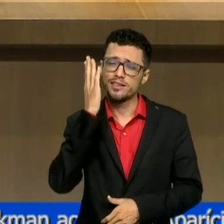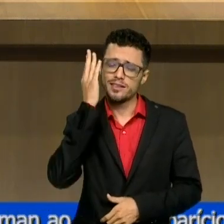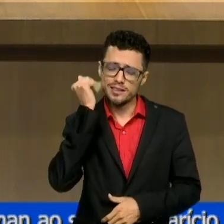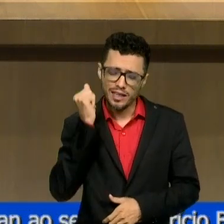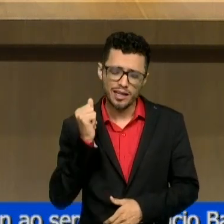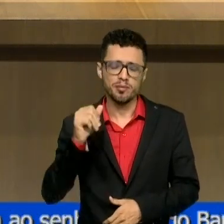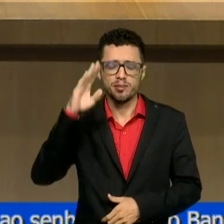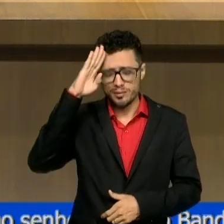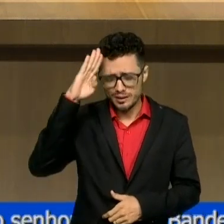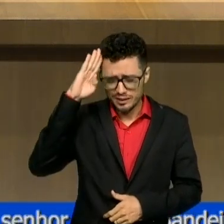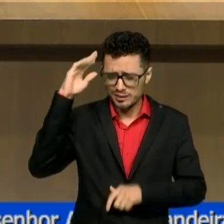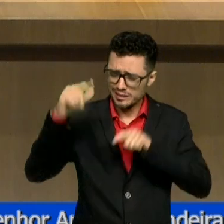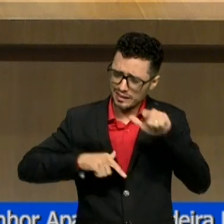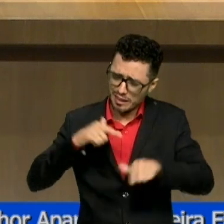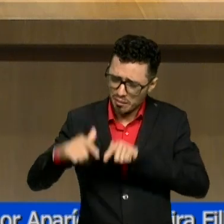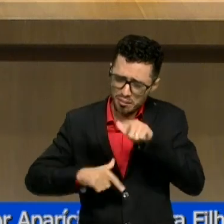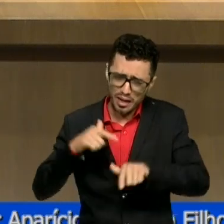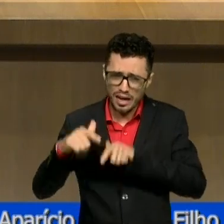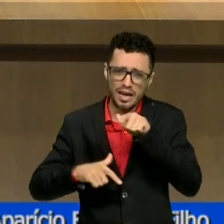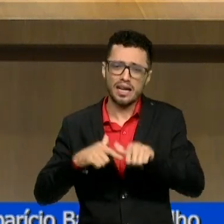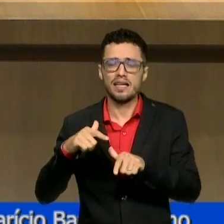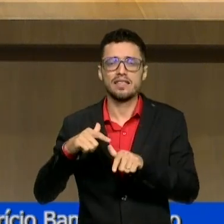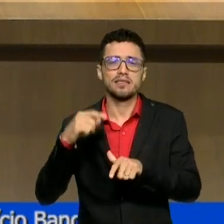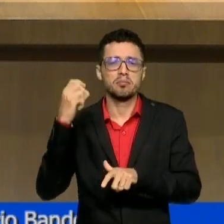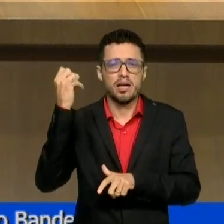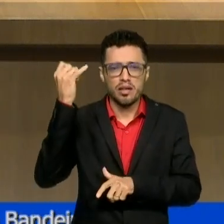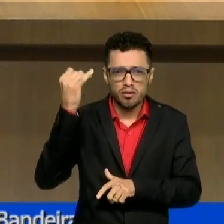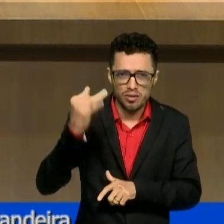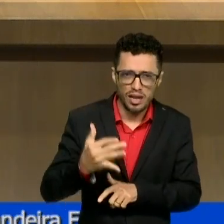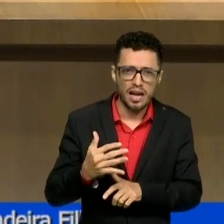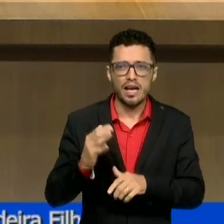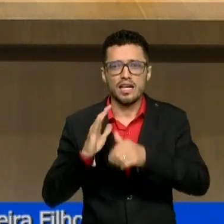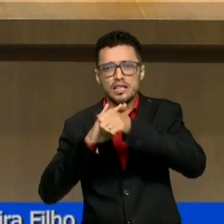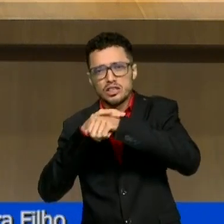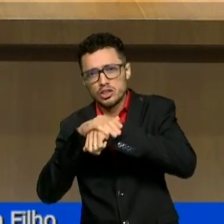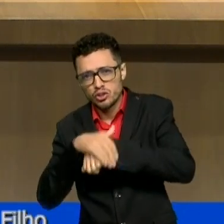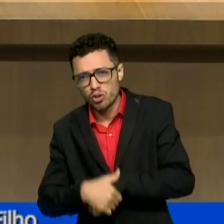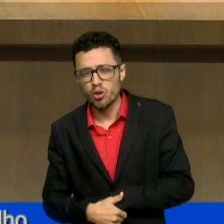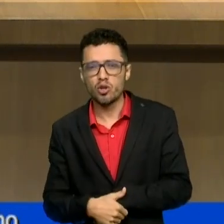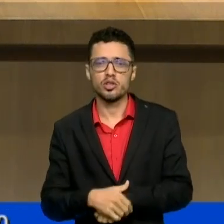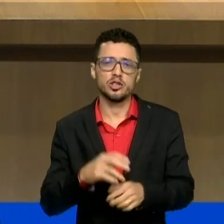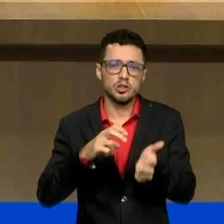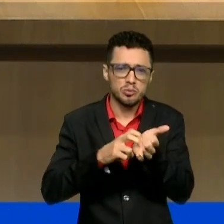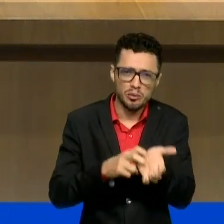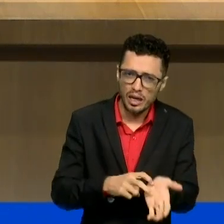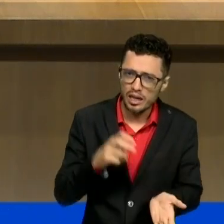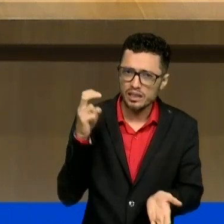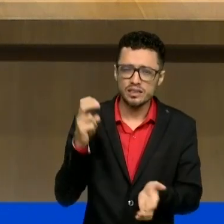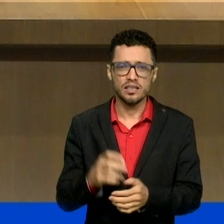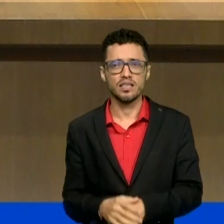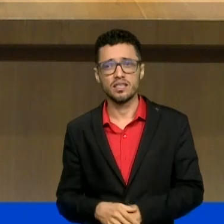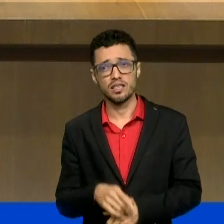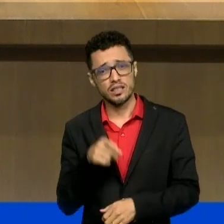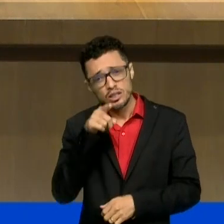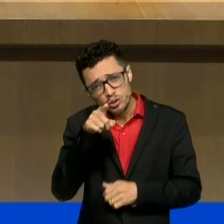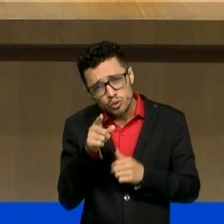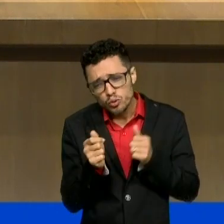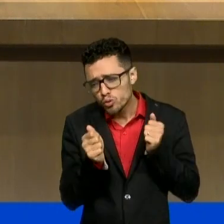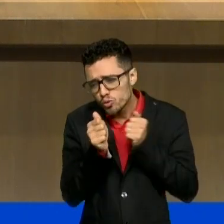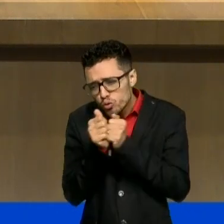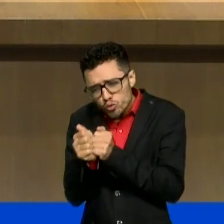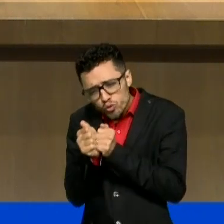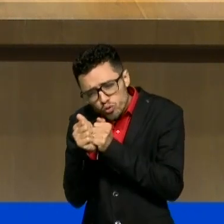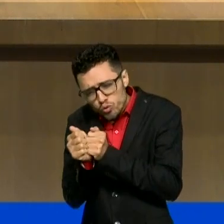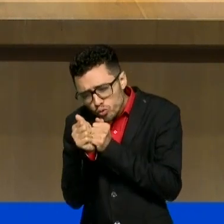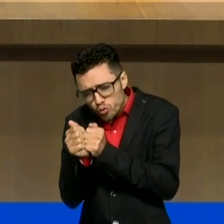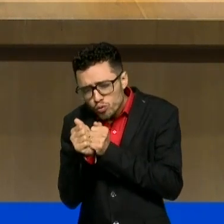trabalhando, anoitece trabalhando, e o senhor acompanha esse ritmo frenético, com toda a energia, com